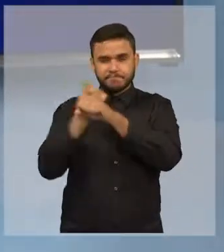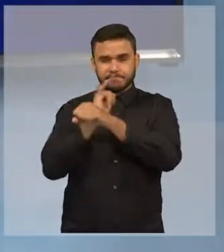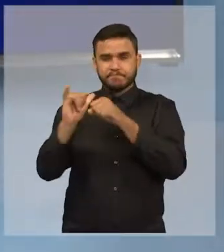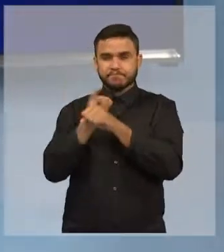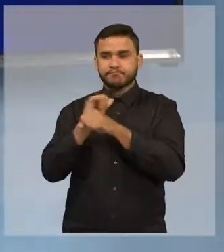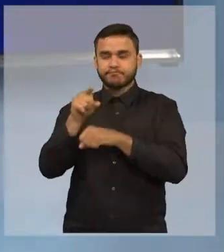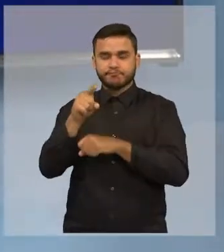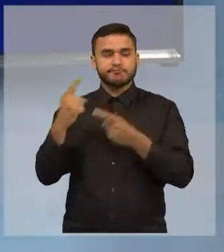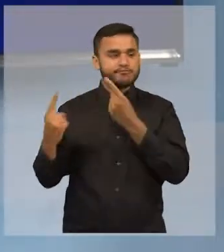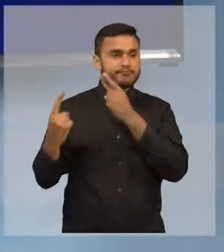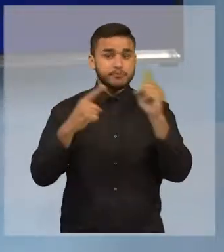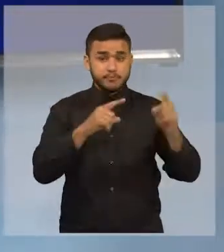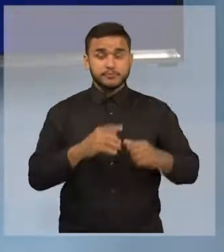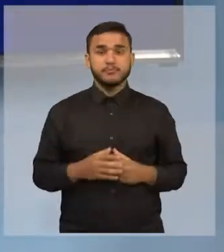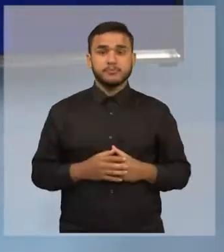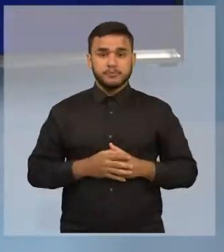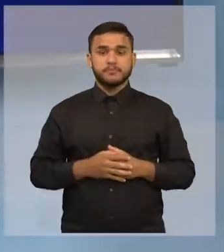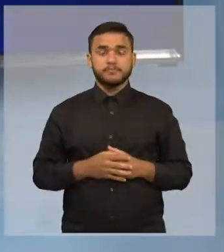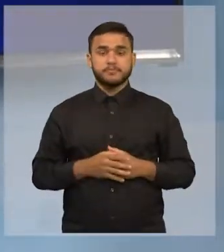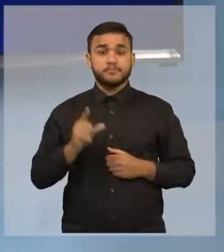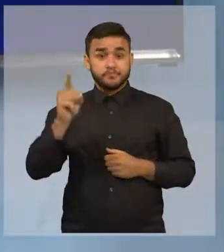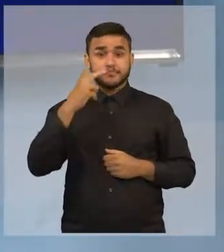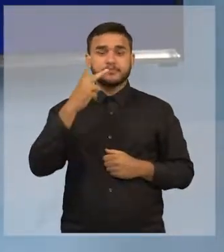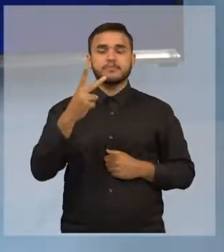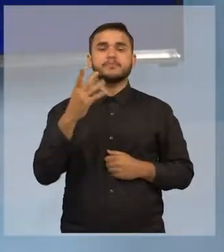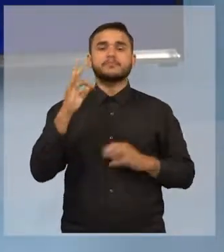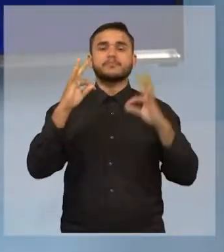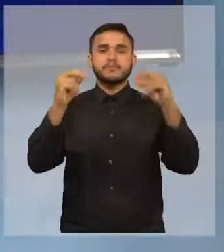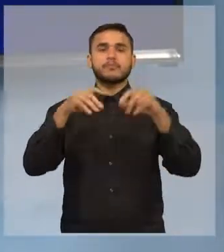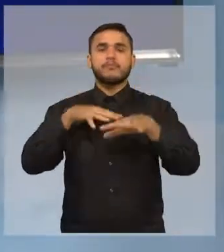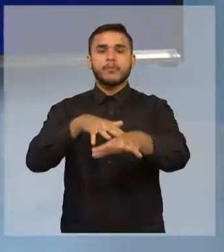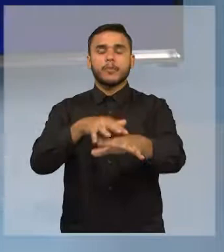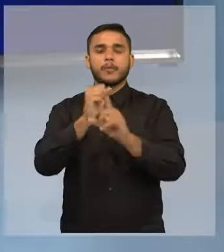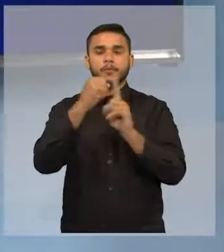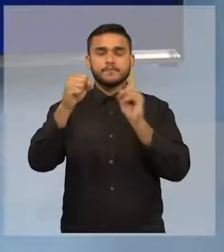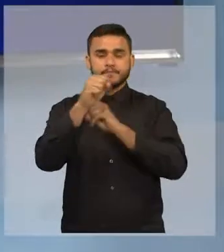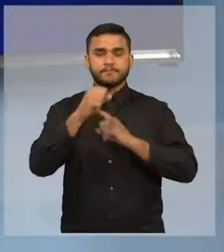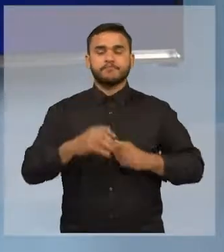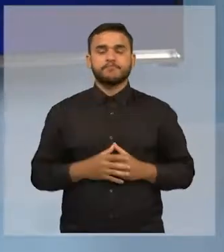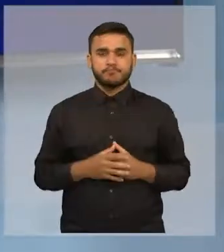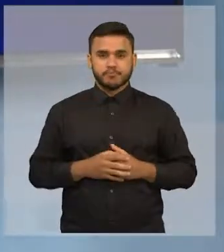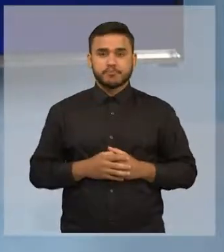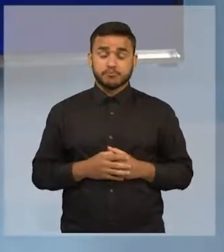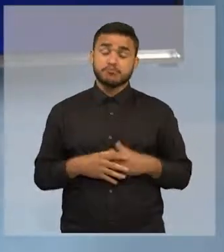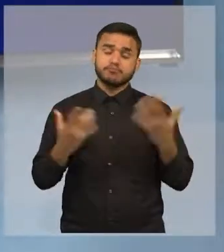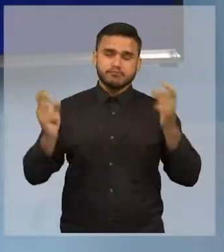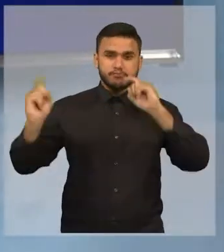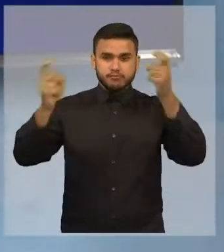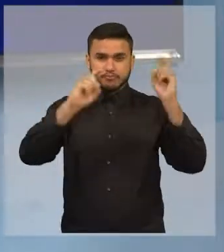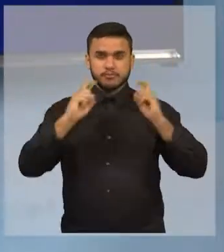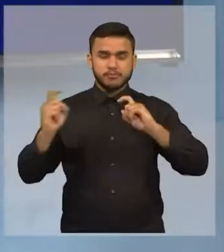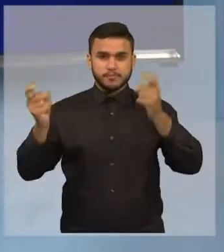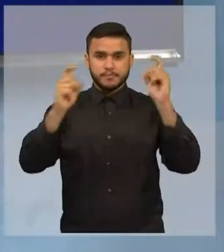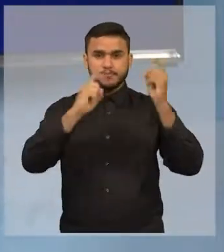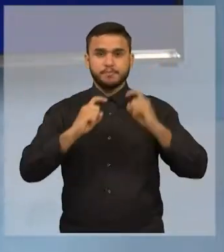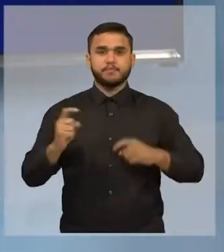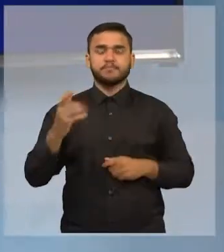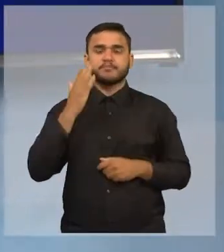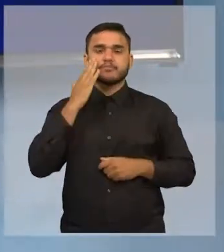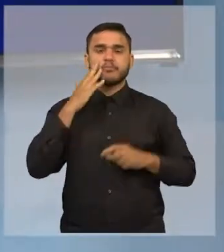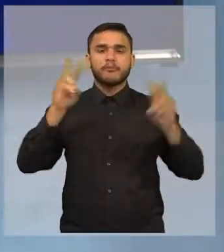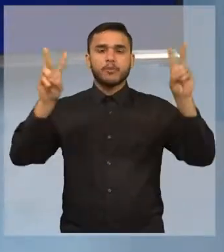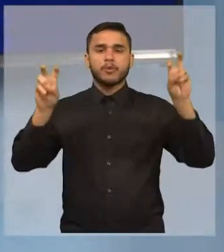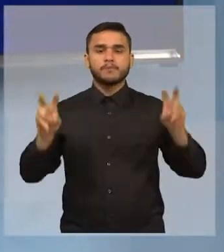Fecha aspas. Foi assim que o presidente definiu os movimentos da última semana. É para discutirmos estes e